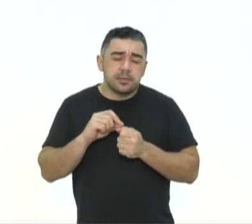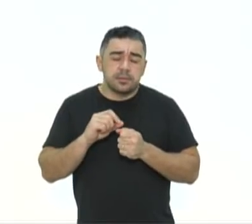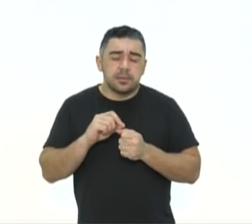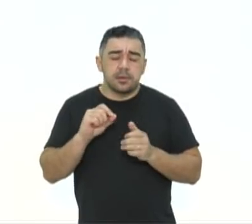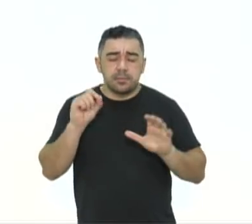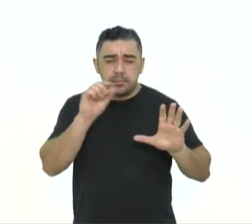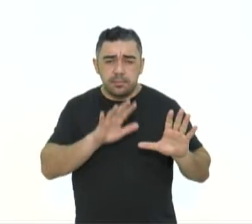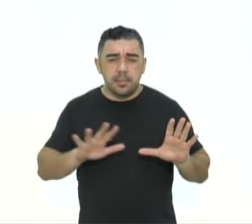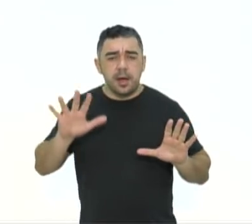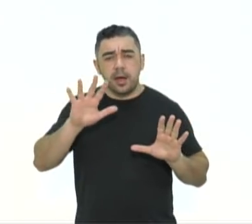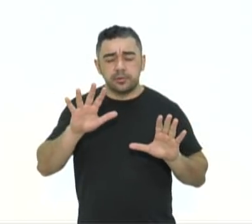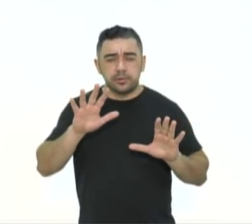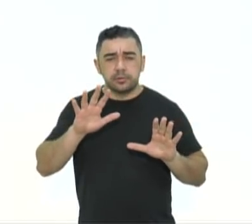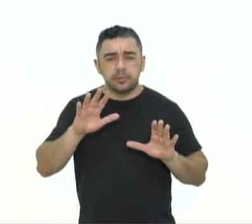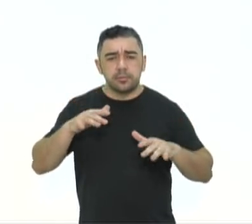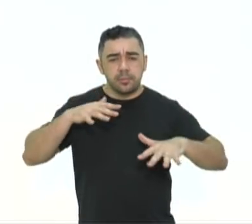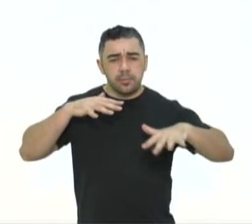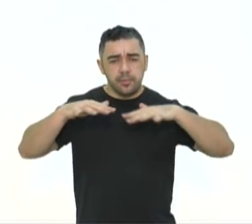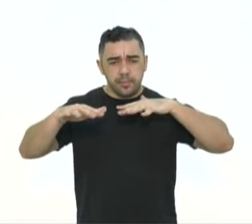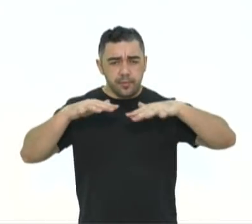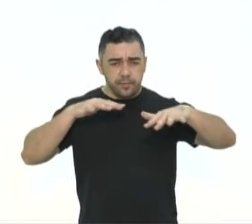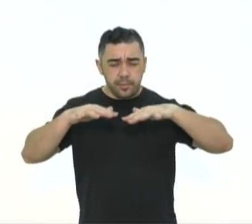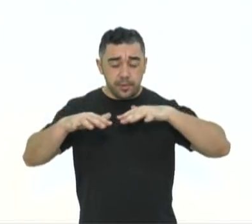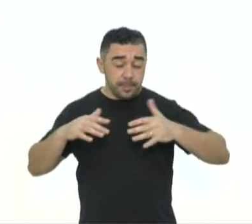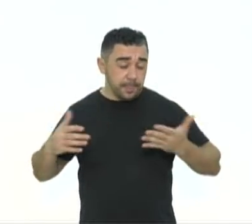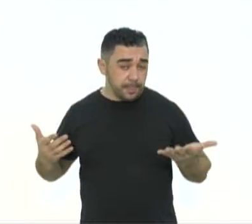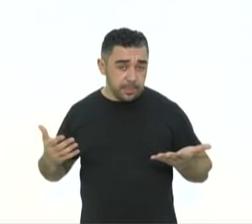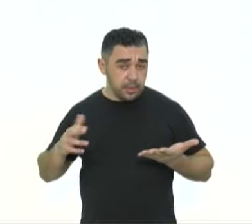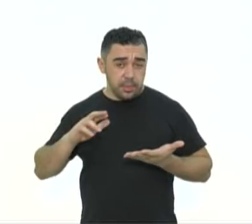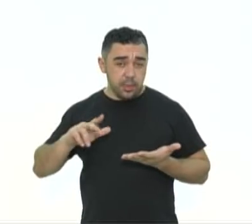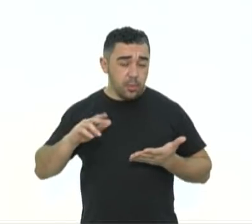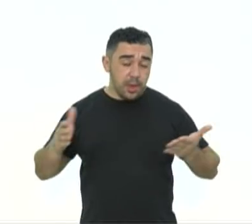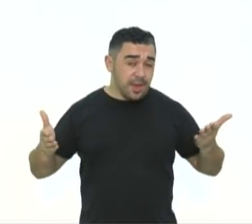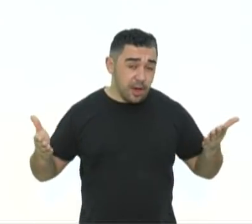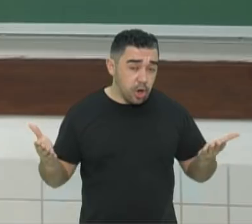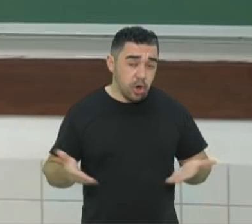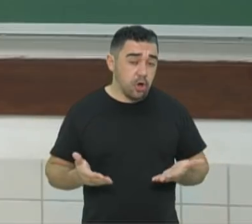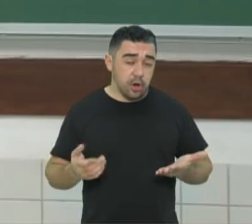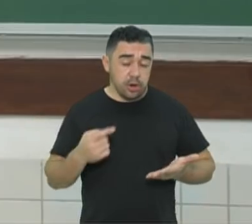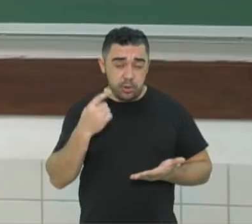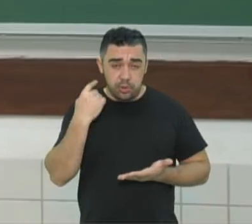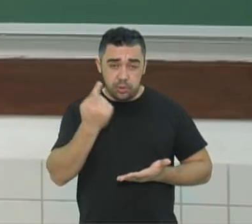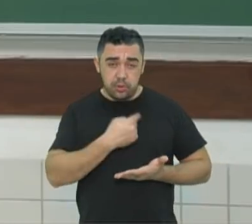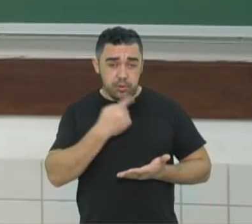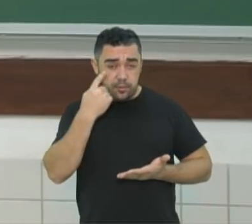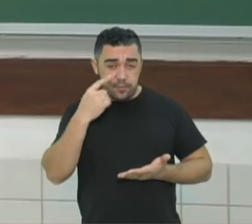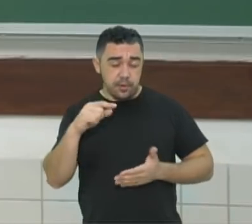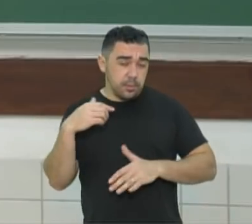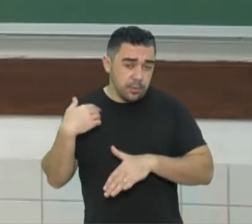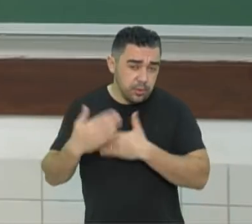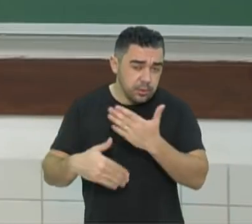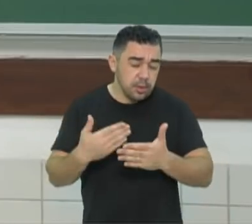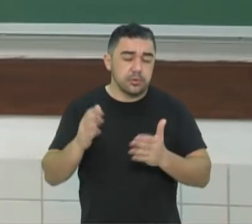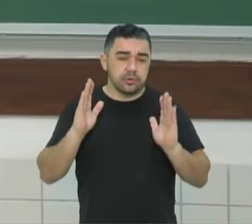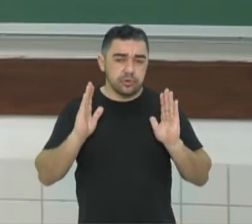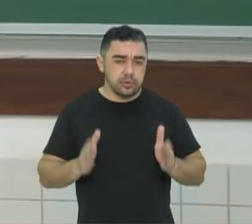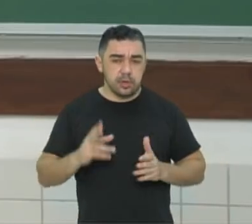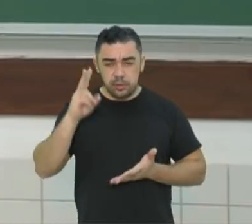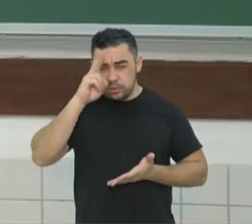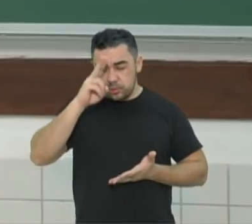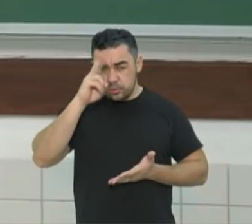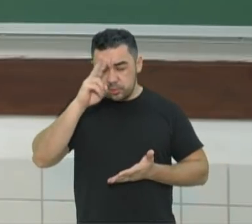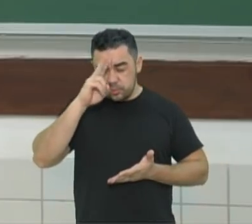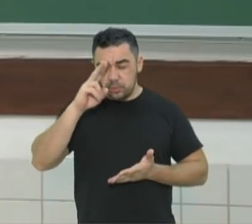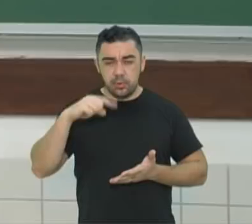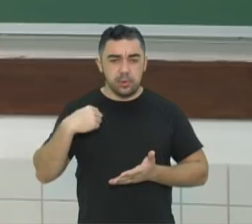a construir uma imagem em movimento. Então, isso não é só de agora que nós vamos ver esse processo, isso já está na história da humanidade com